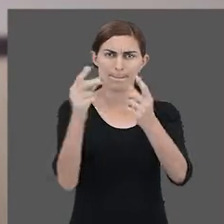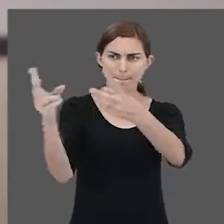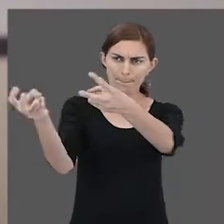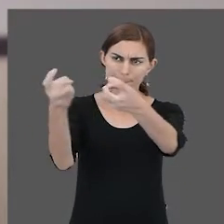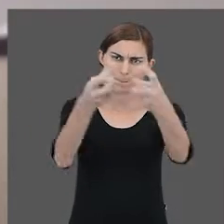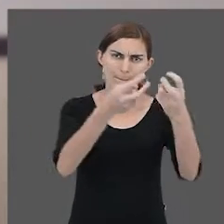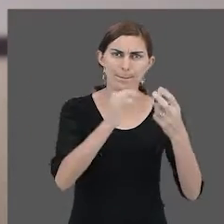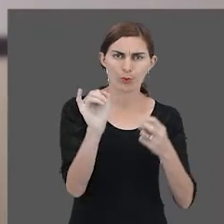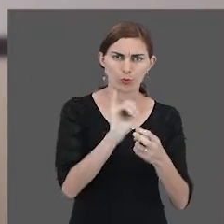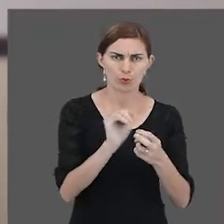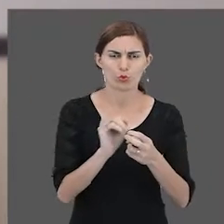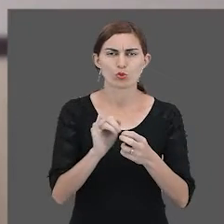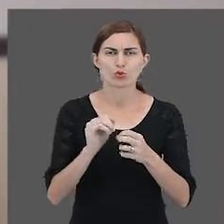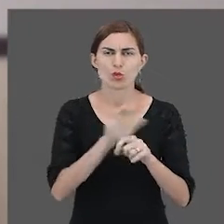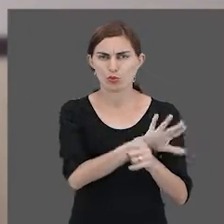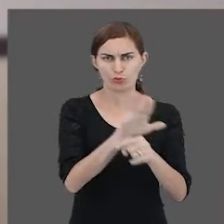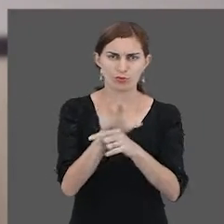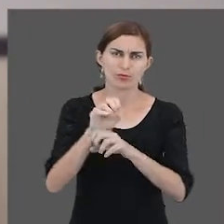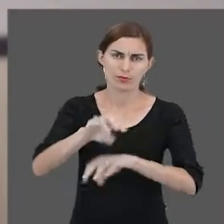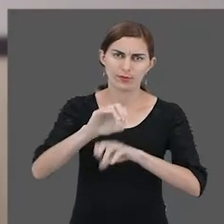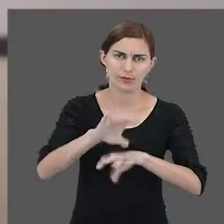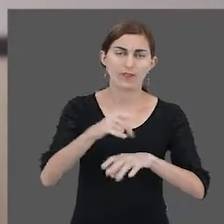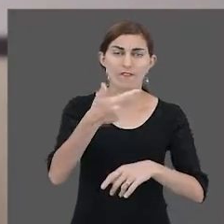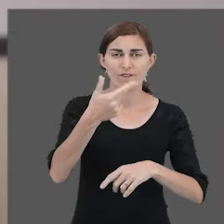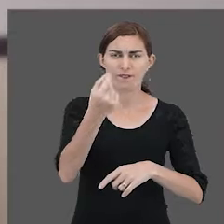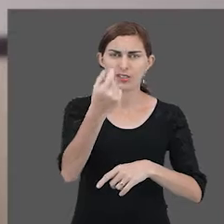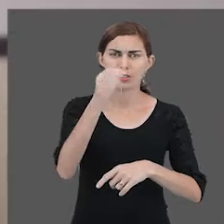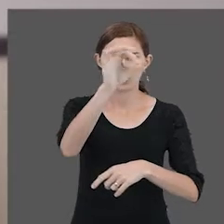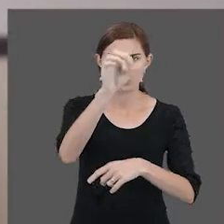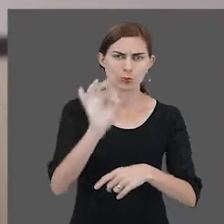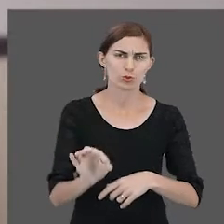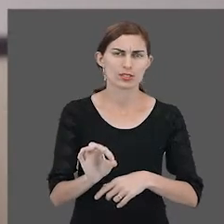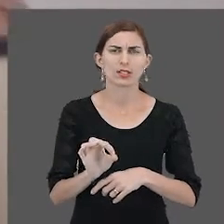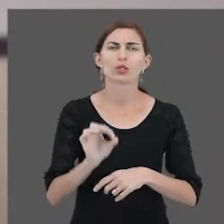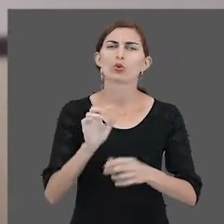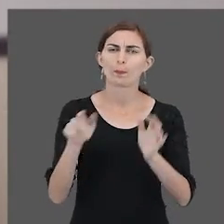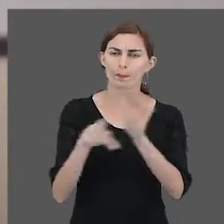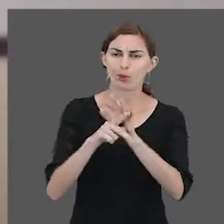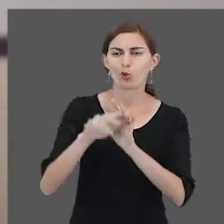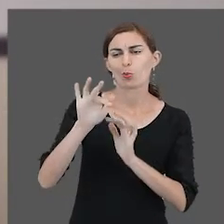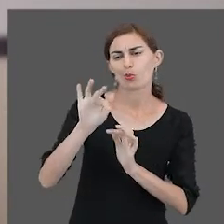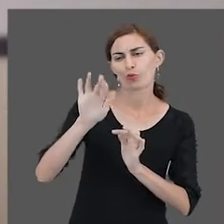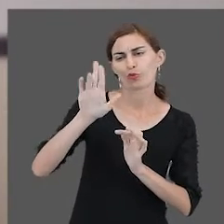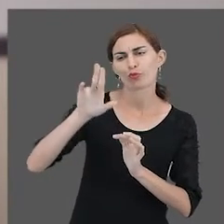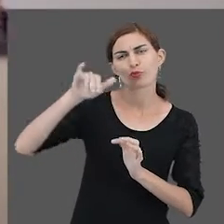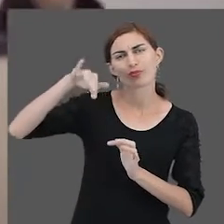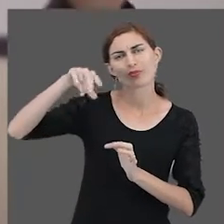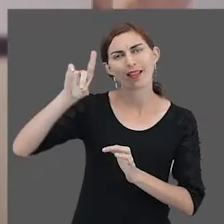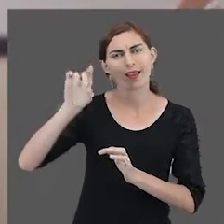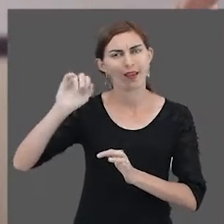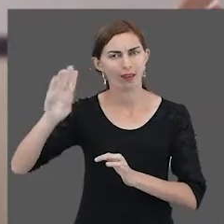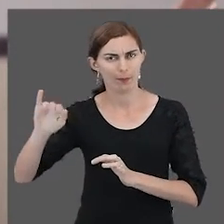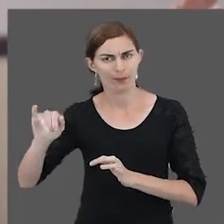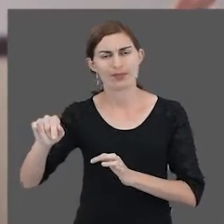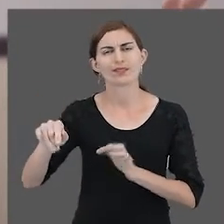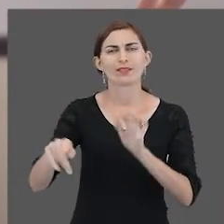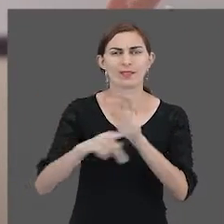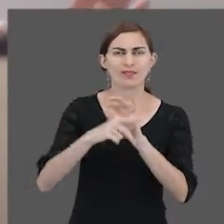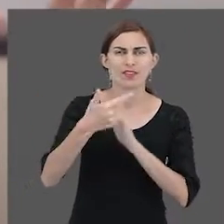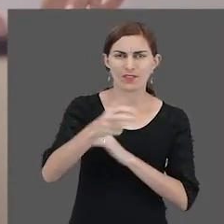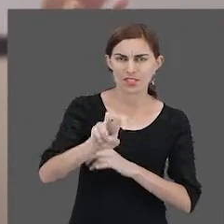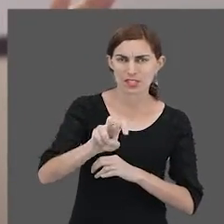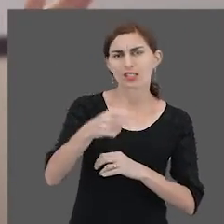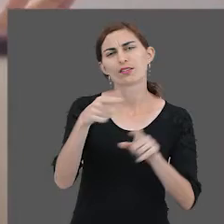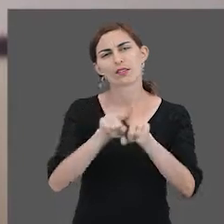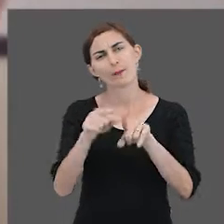de impostos, que vai para financiar a educação, 20% vai para o Fundeb. A maioria dos impostos que compõem os 25%